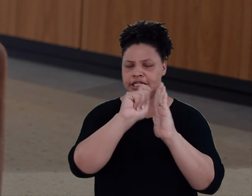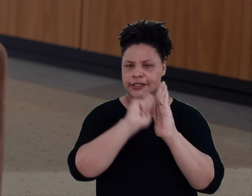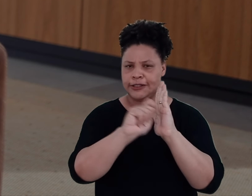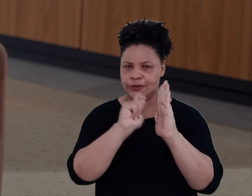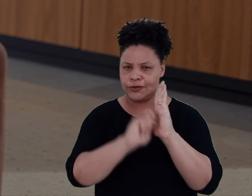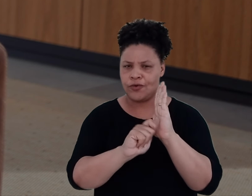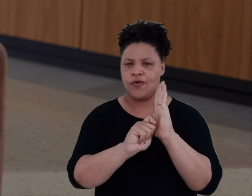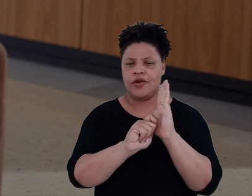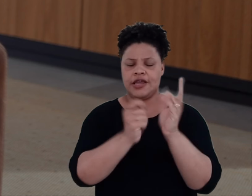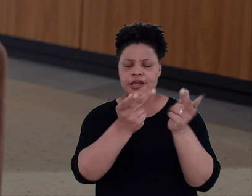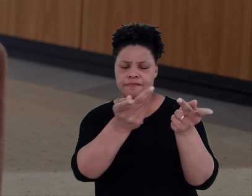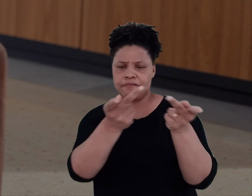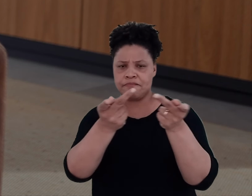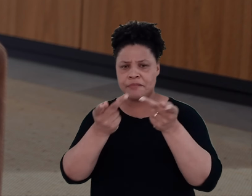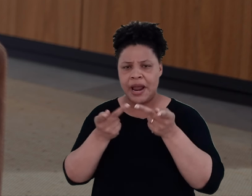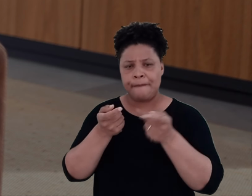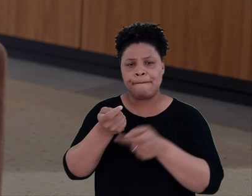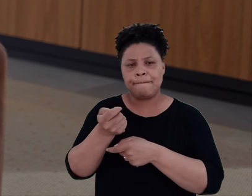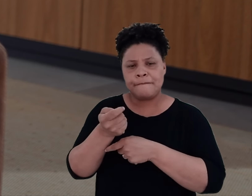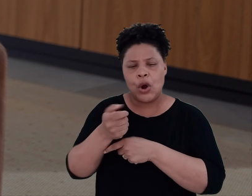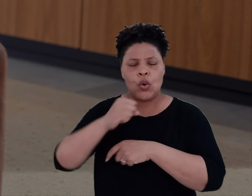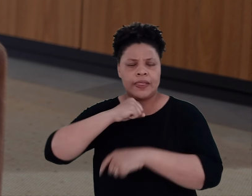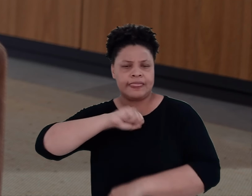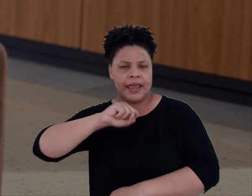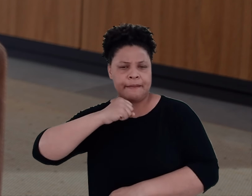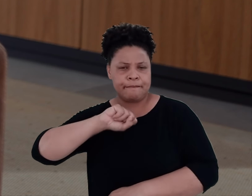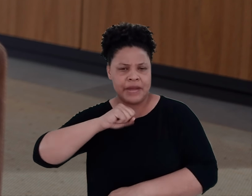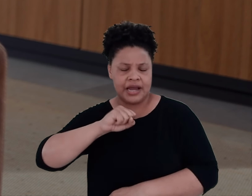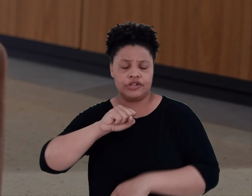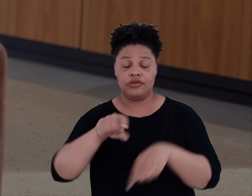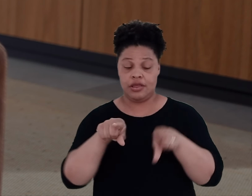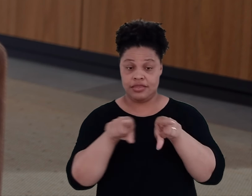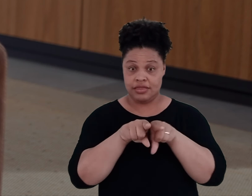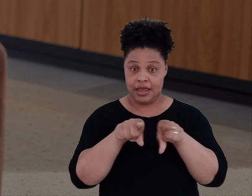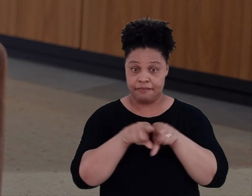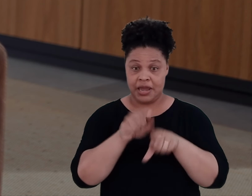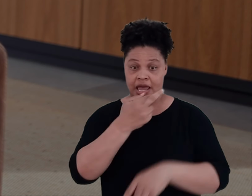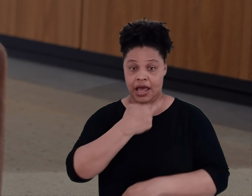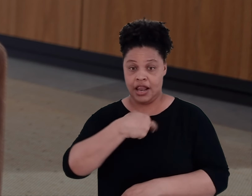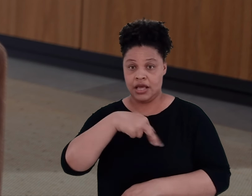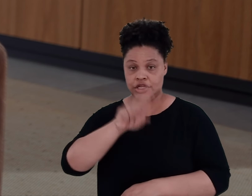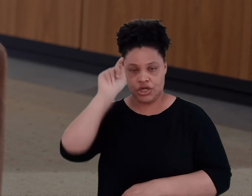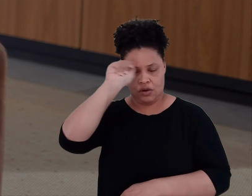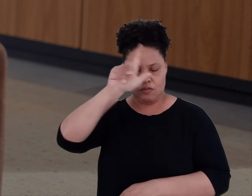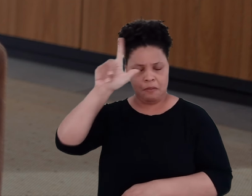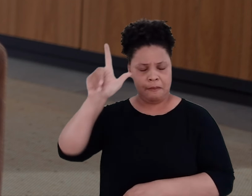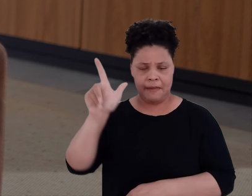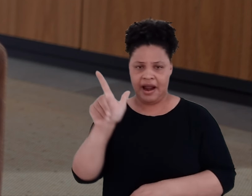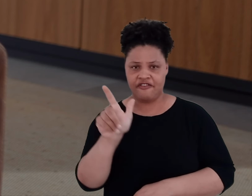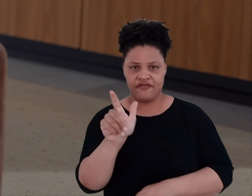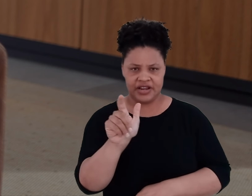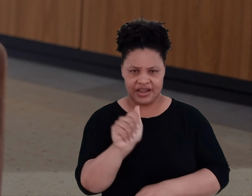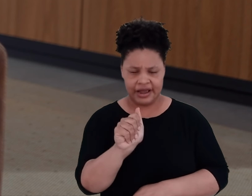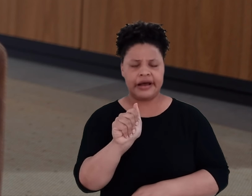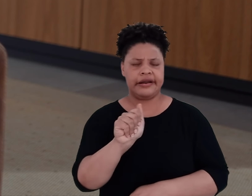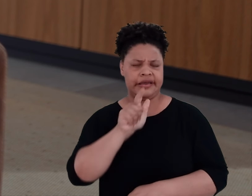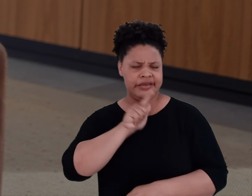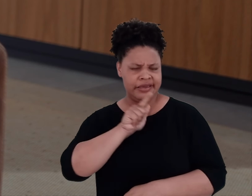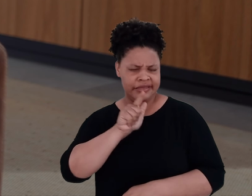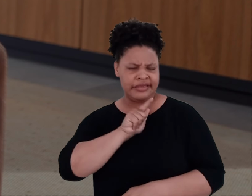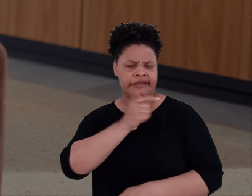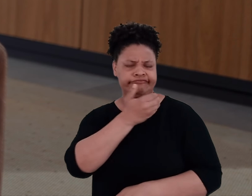e de debate no jornalismo brasileiro. Também as religiões de matriz africana, que enfrentam preconceito e até mesmo ataques